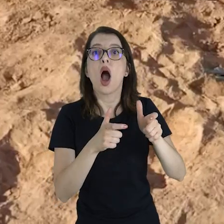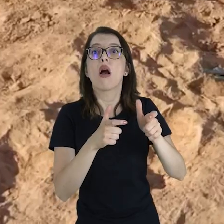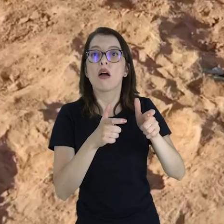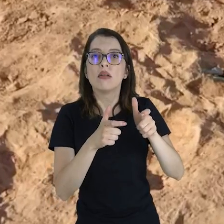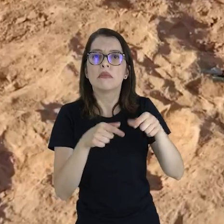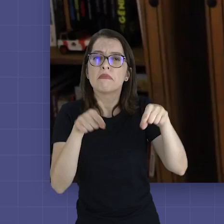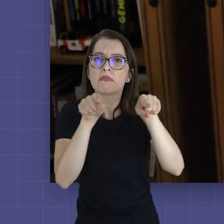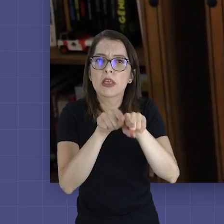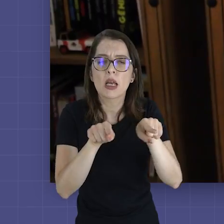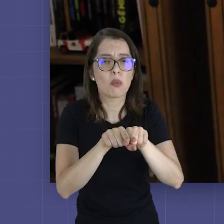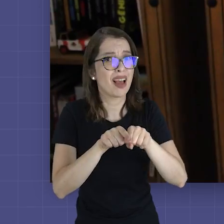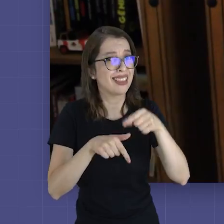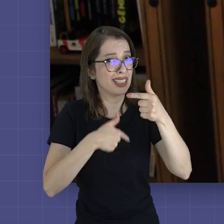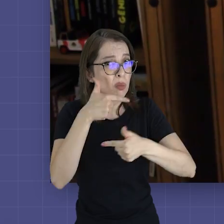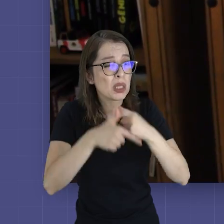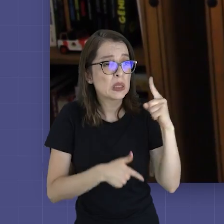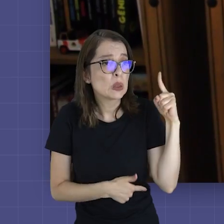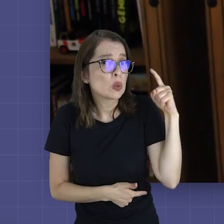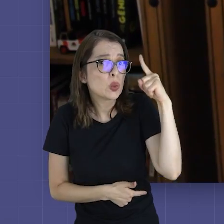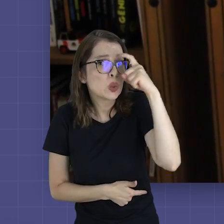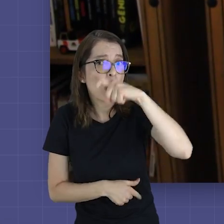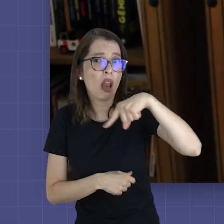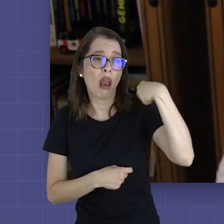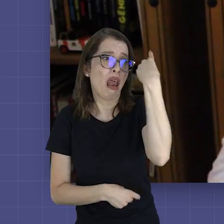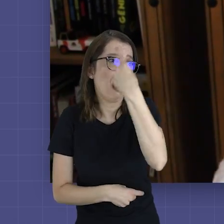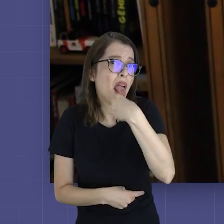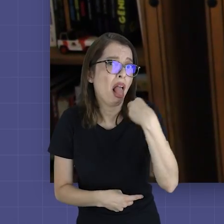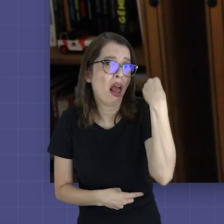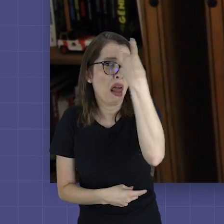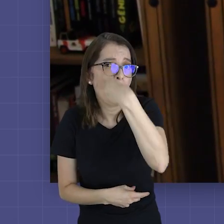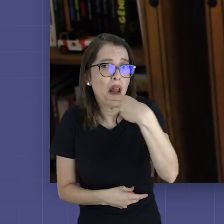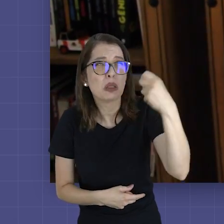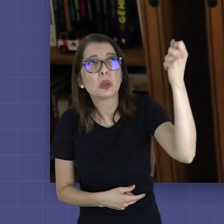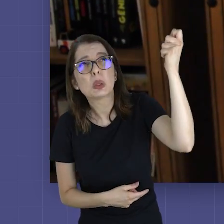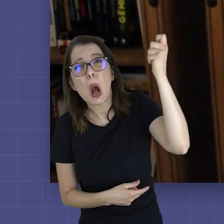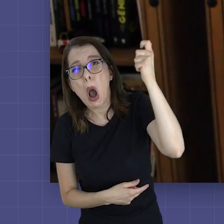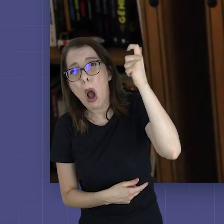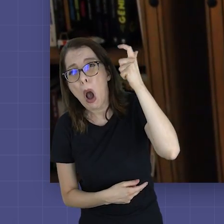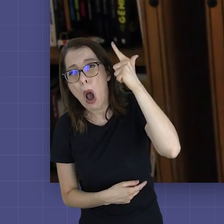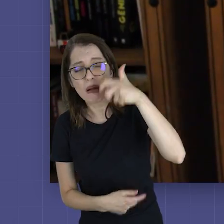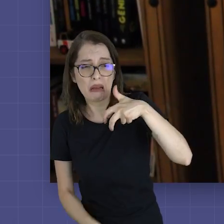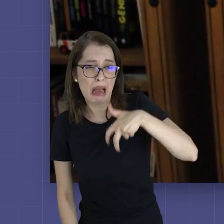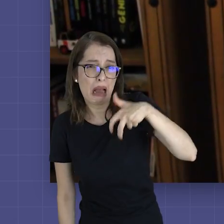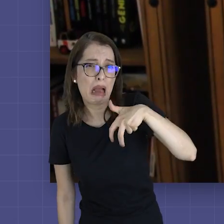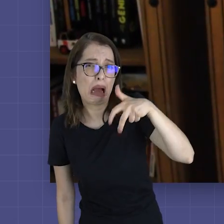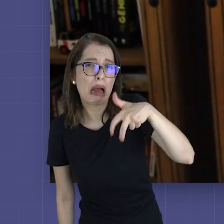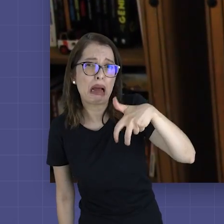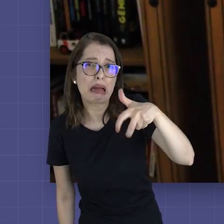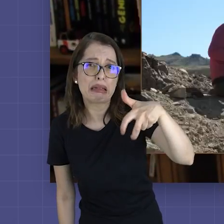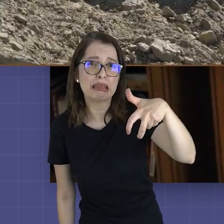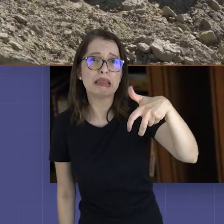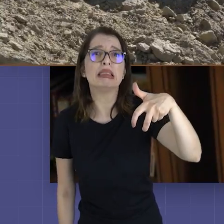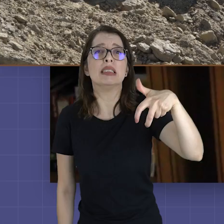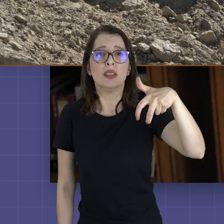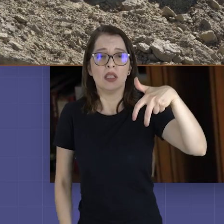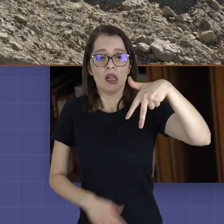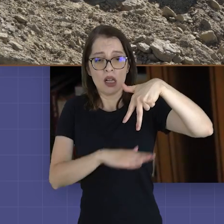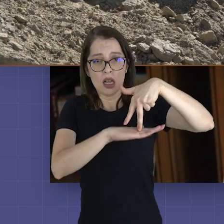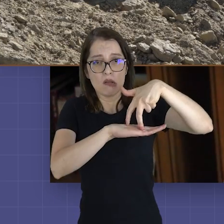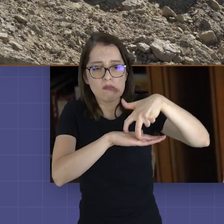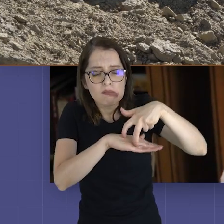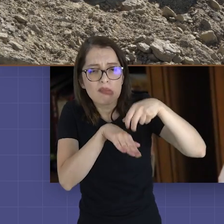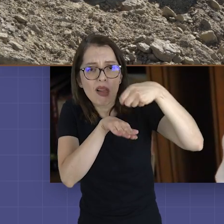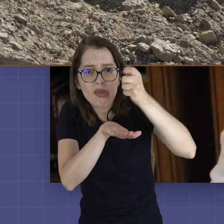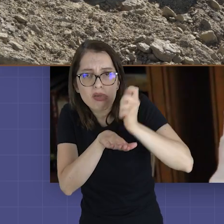campo. E esse também é um trabalho árduo, porque a gente passa horas no sol, pode andar quilômetros por dia, passar muitas